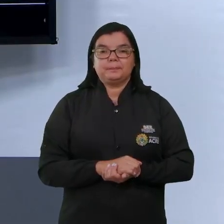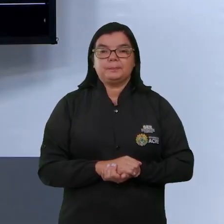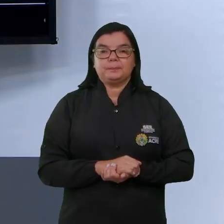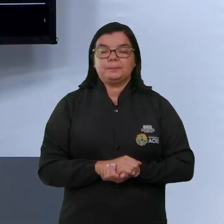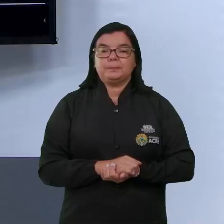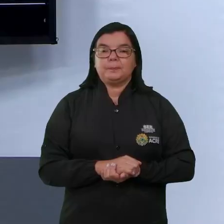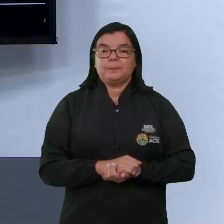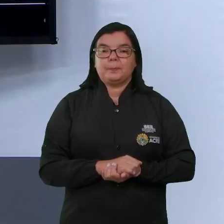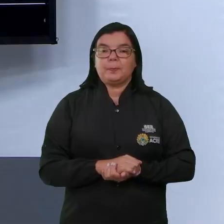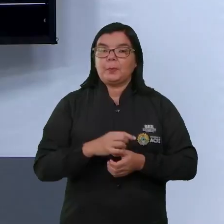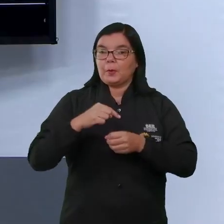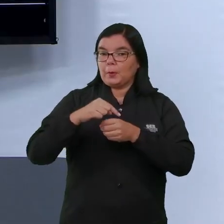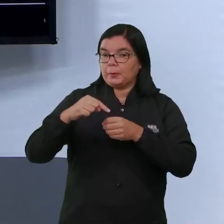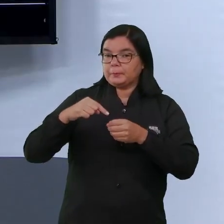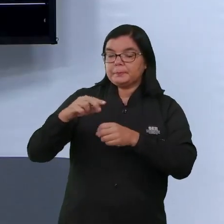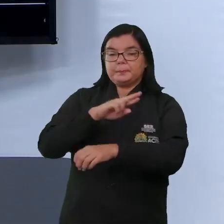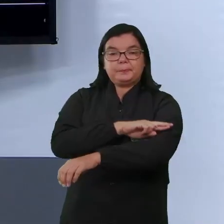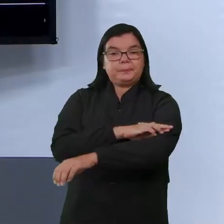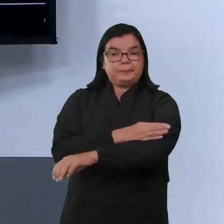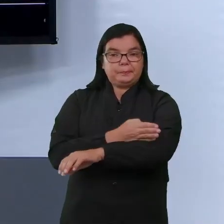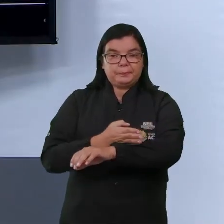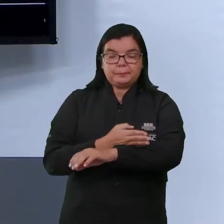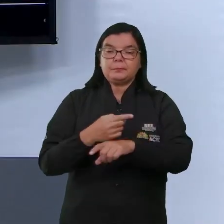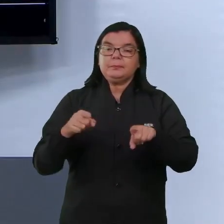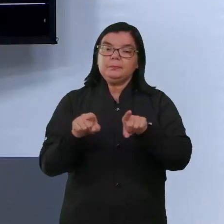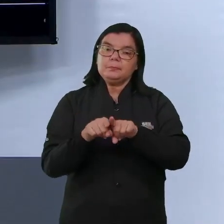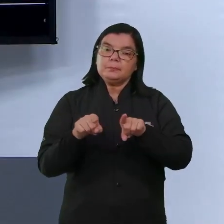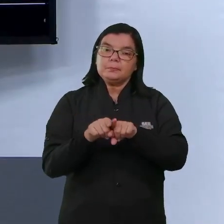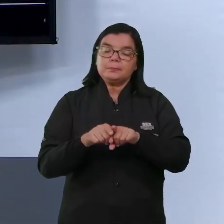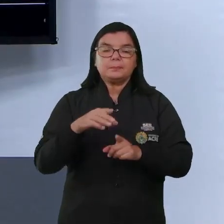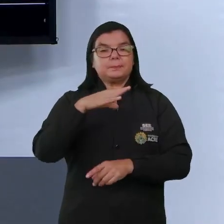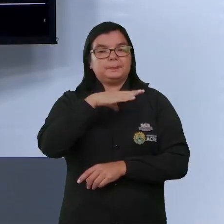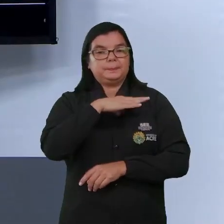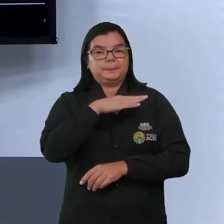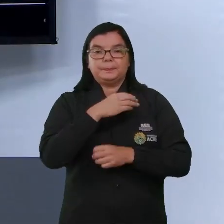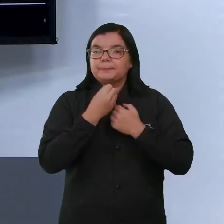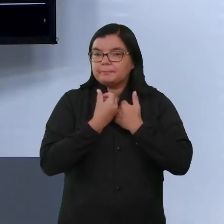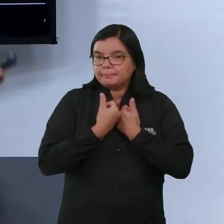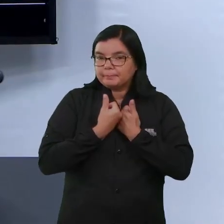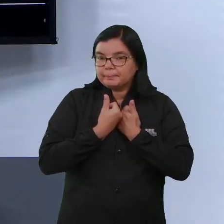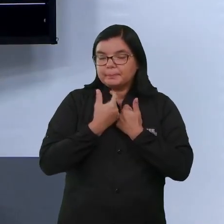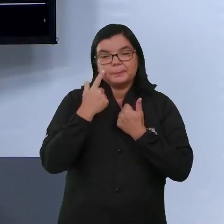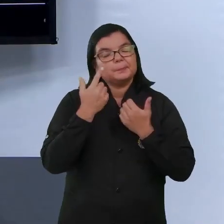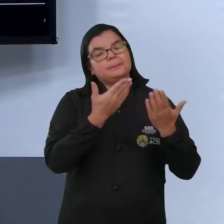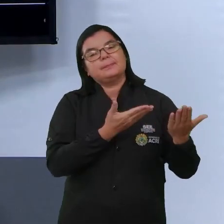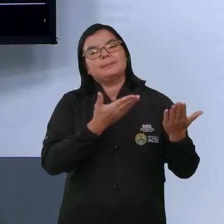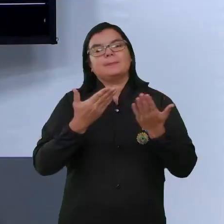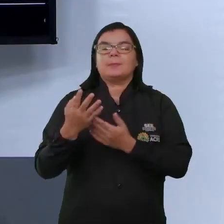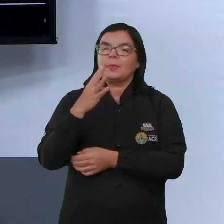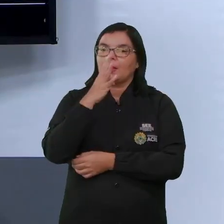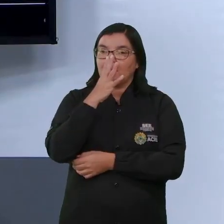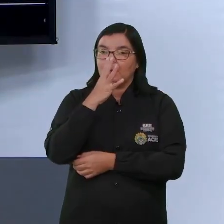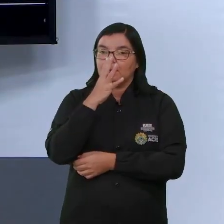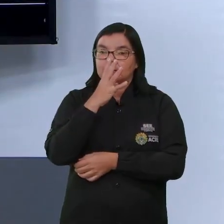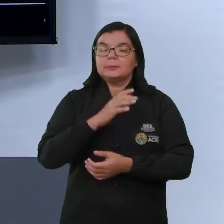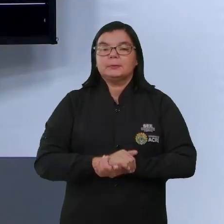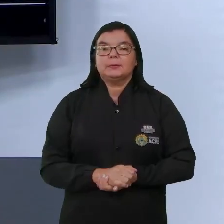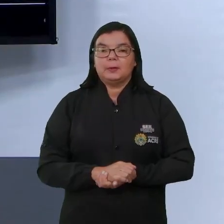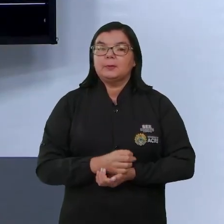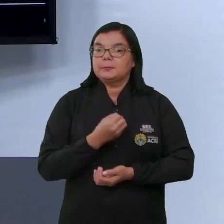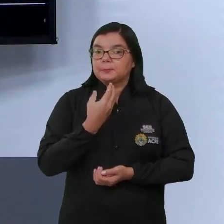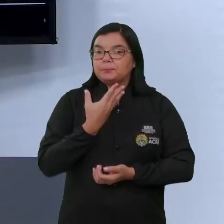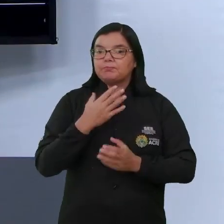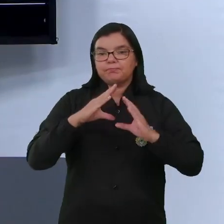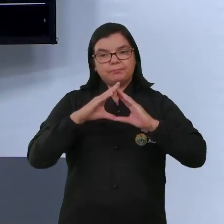aqui no nosso município de Rio Branco e até mesmo na nossa cidade. Tá bom? Então convido vocês a assistirem o vídeo, vai ser